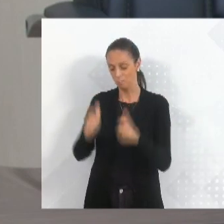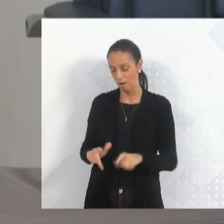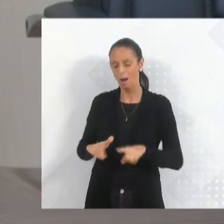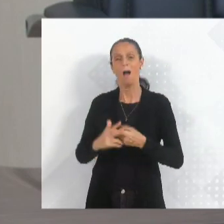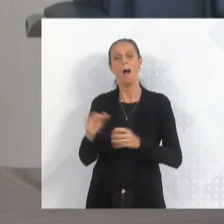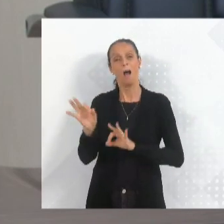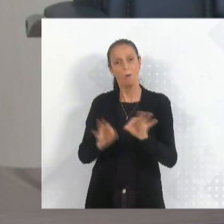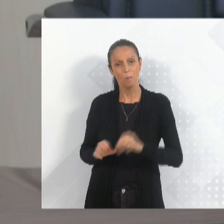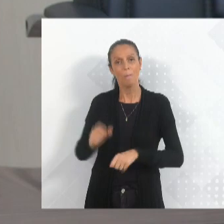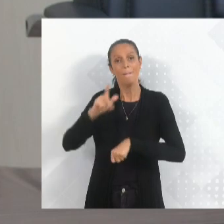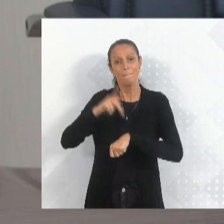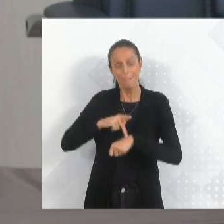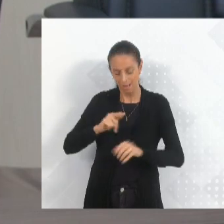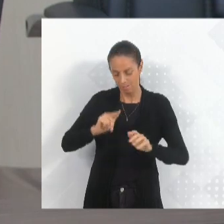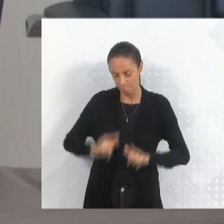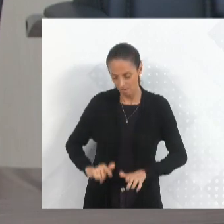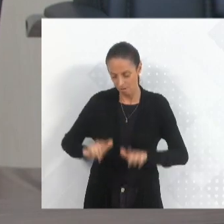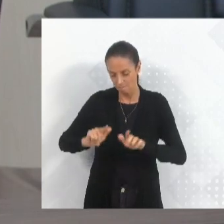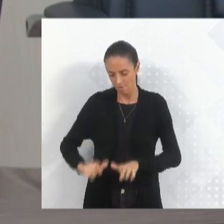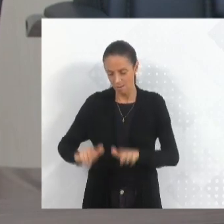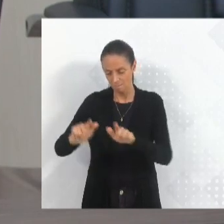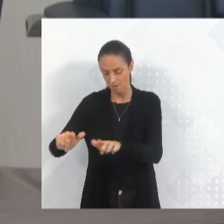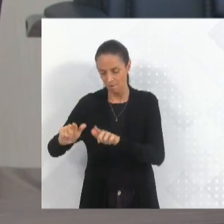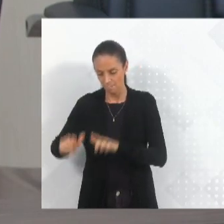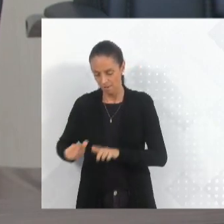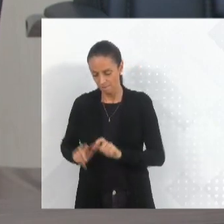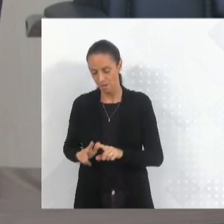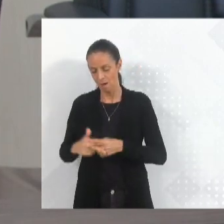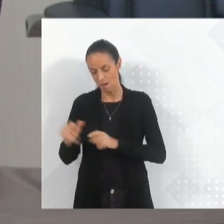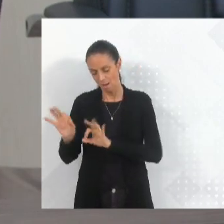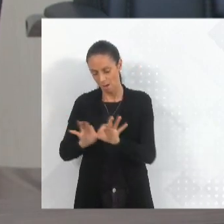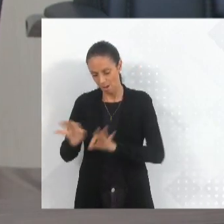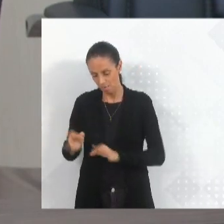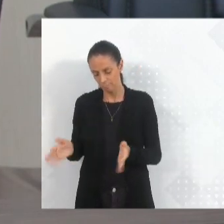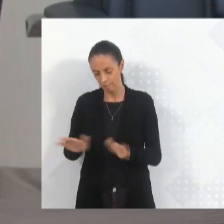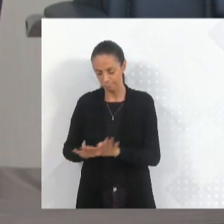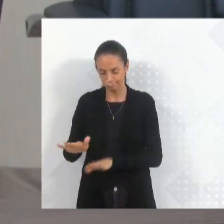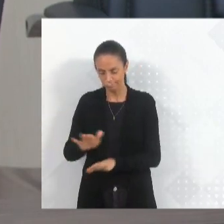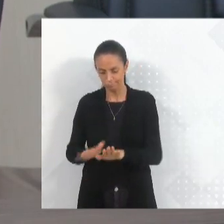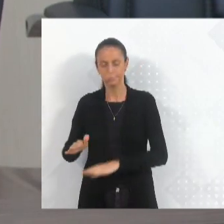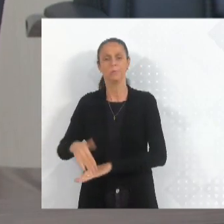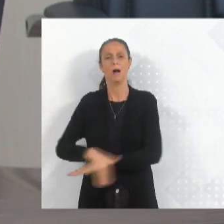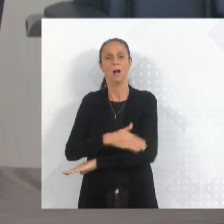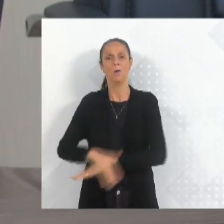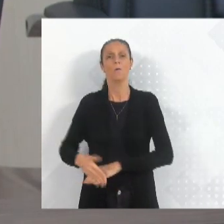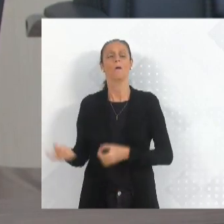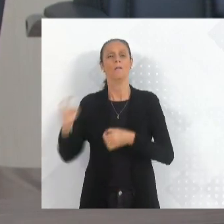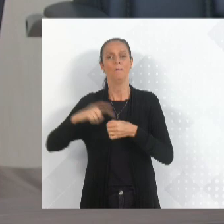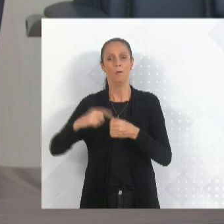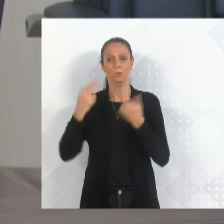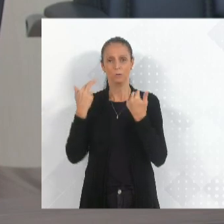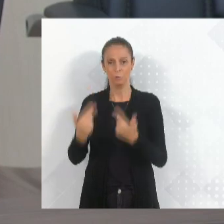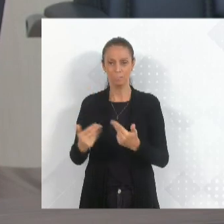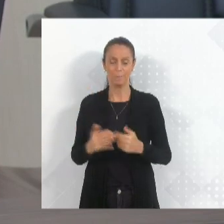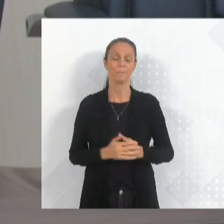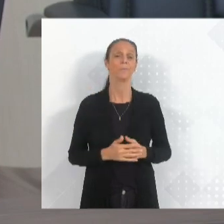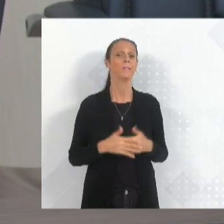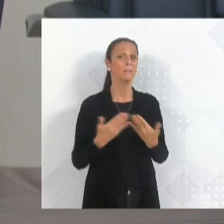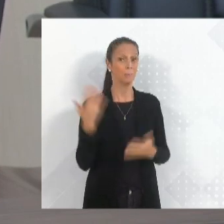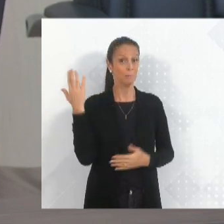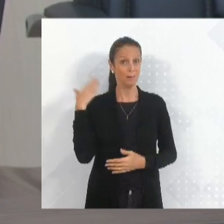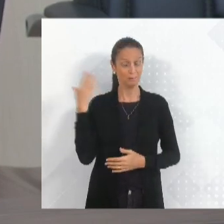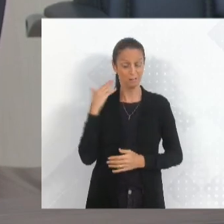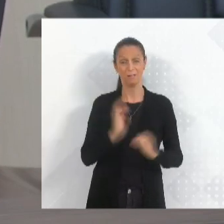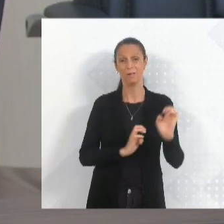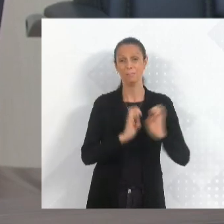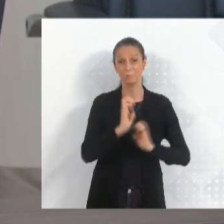Com o trabalho que foi feito dos presidentes anteriores, a gente conseguiu agora, então, a partir de janeiro, ter esse serviço com 4